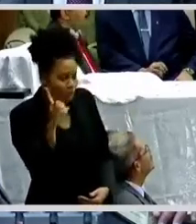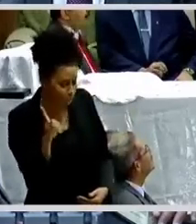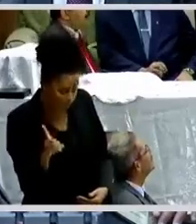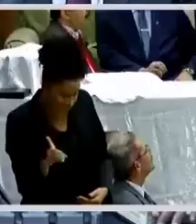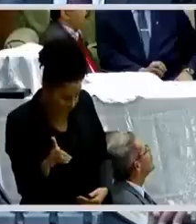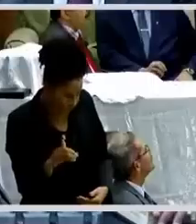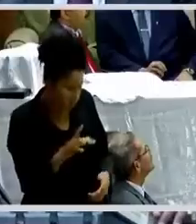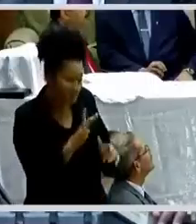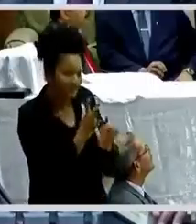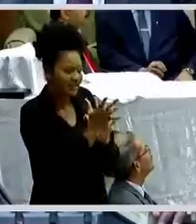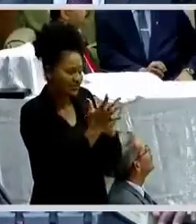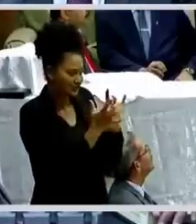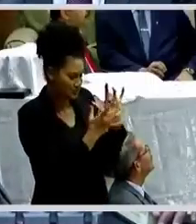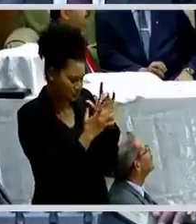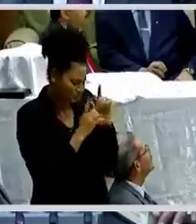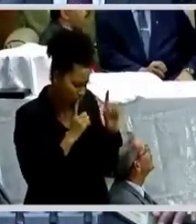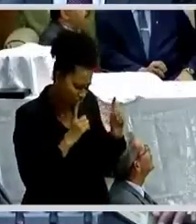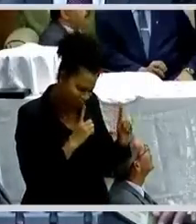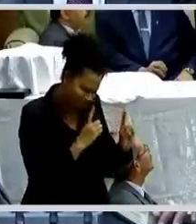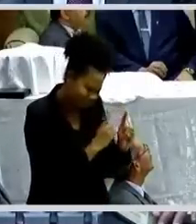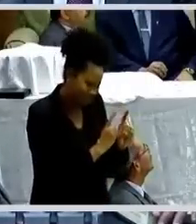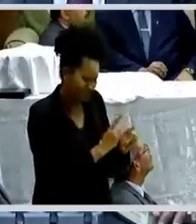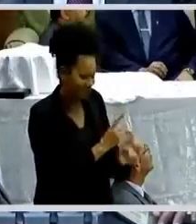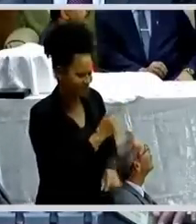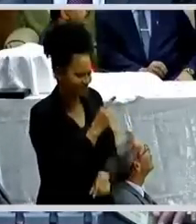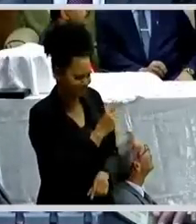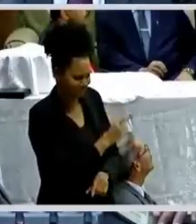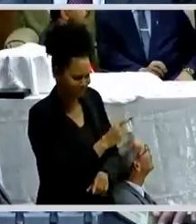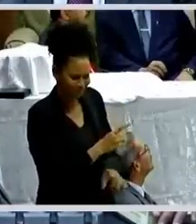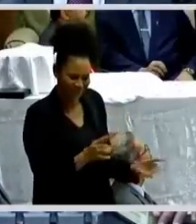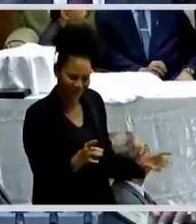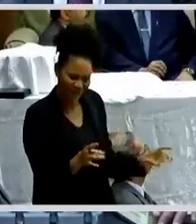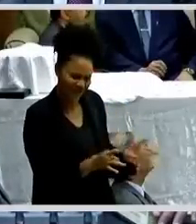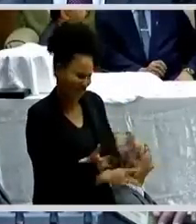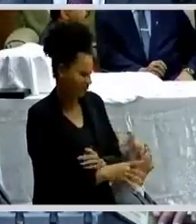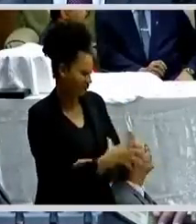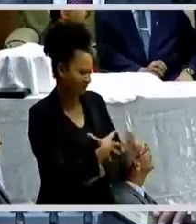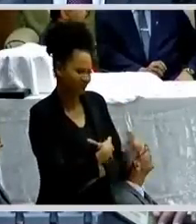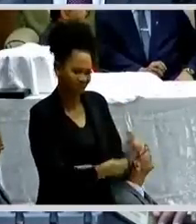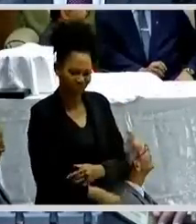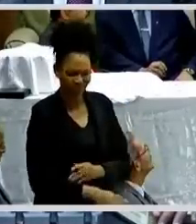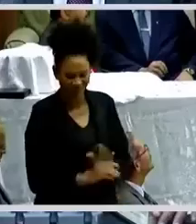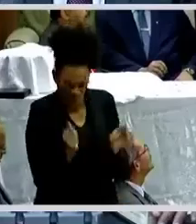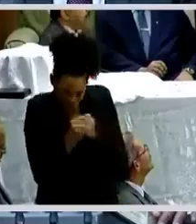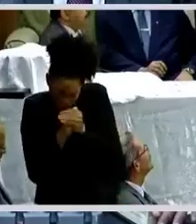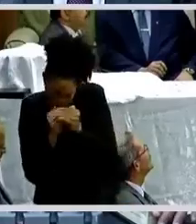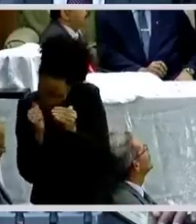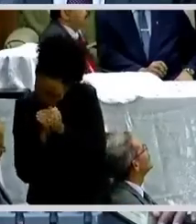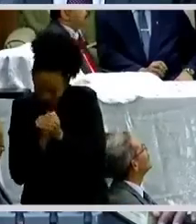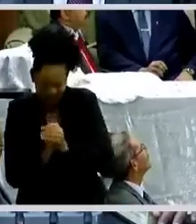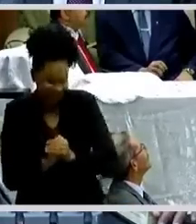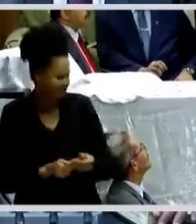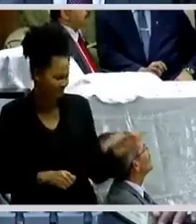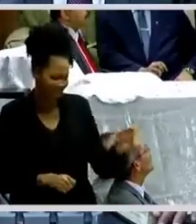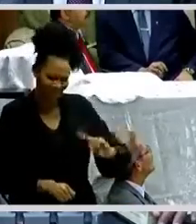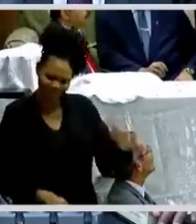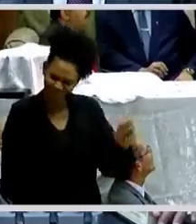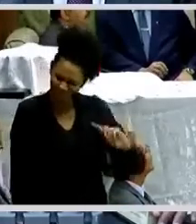esse Jesus chegou perto de você, acabou, filho. Nem adianta se esconder.